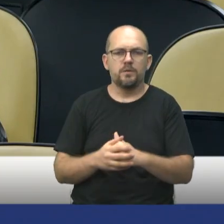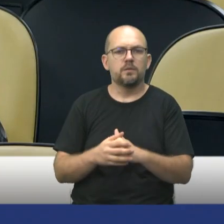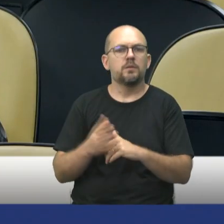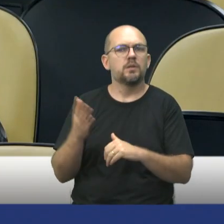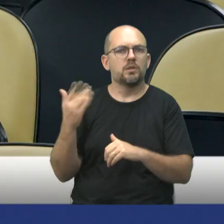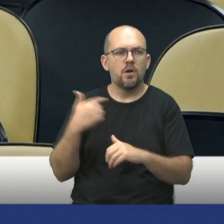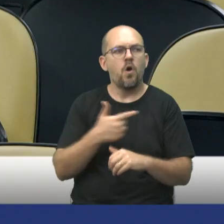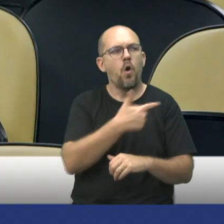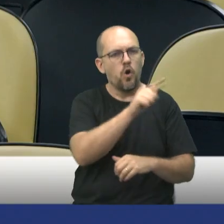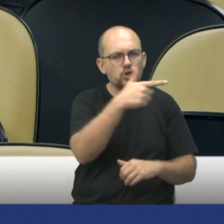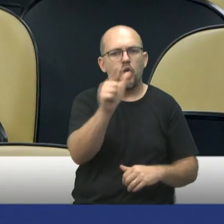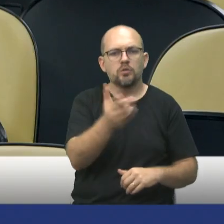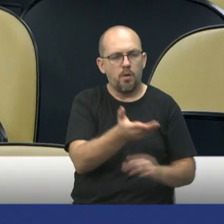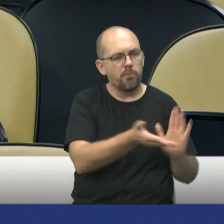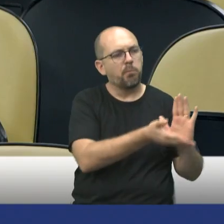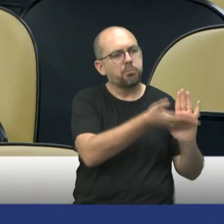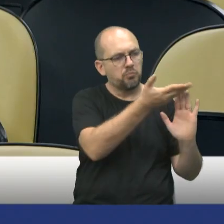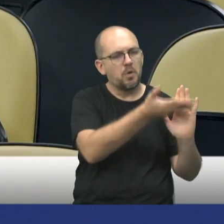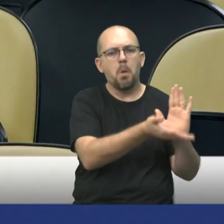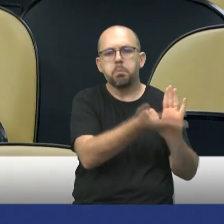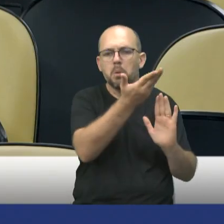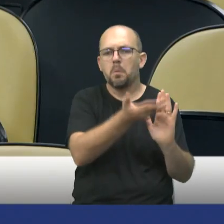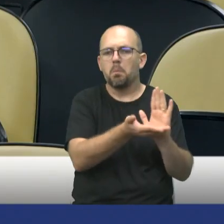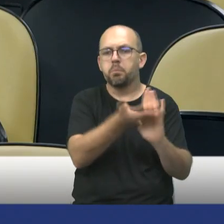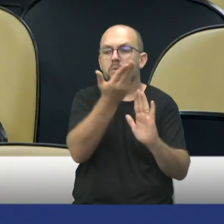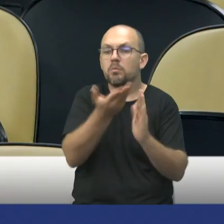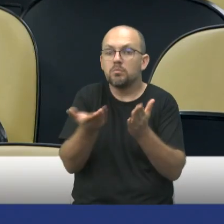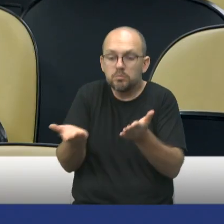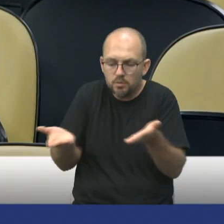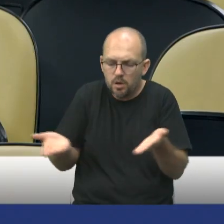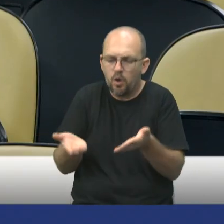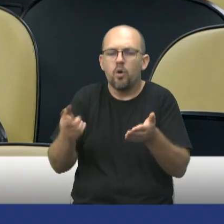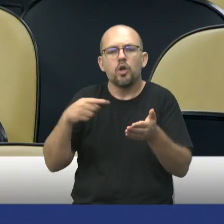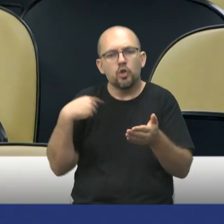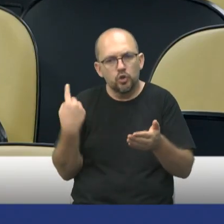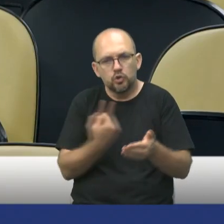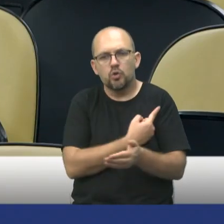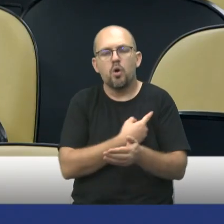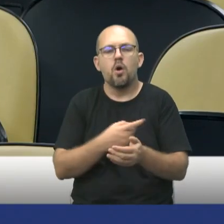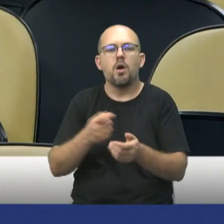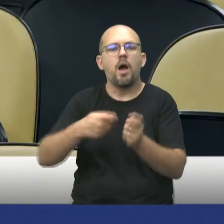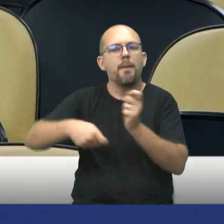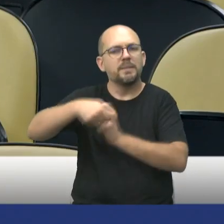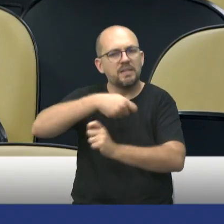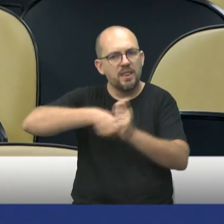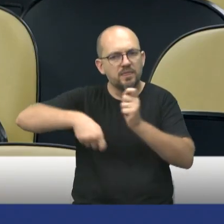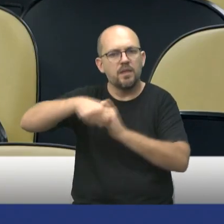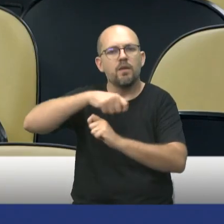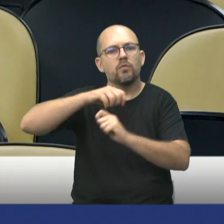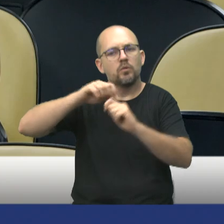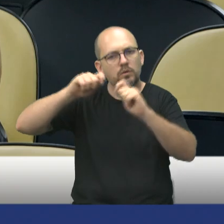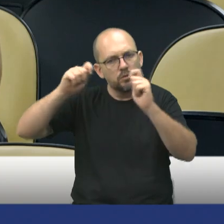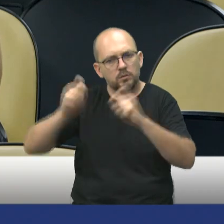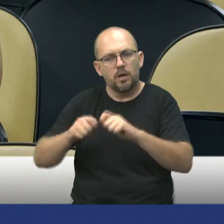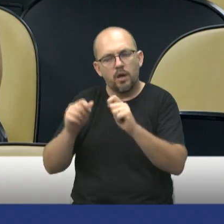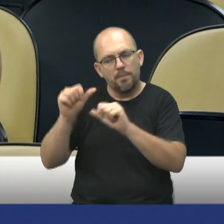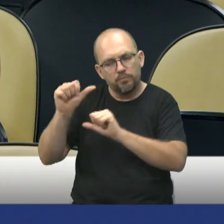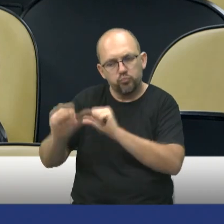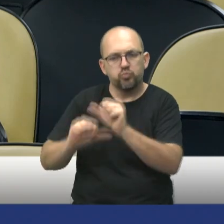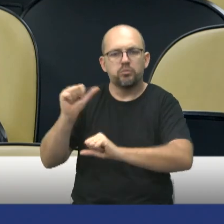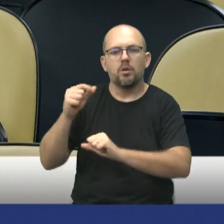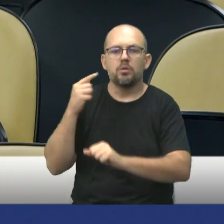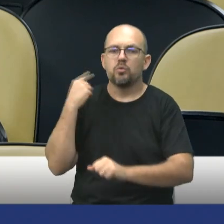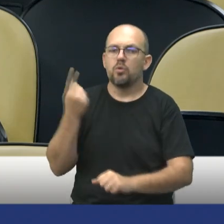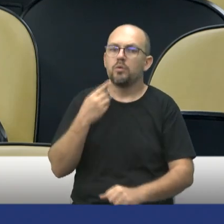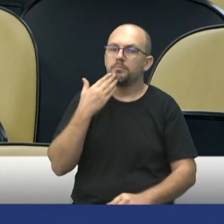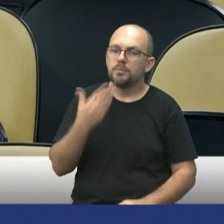outras categorias, né, e de que seja a vez agora dos agentes poderem ser contemplados com essa melhoria, né, com essa mudança que a gente pediu, na